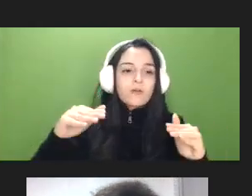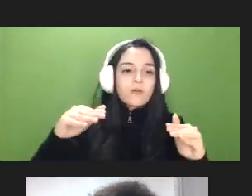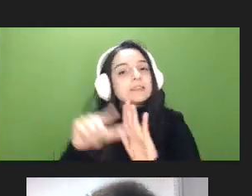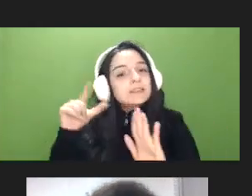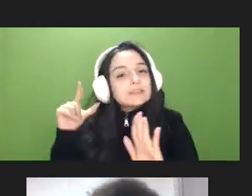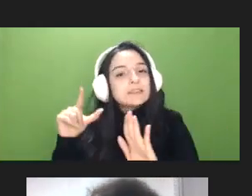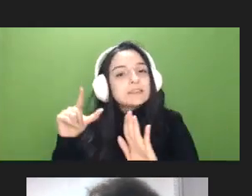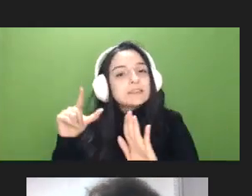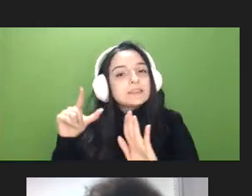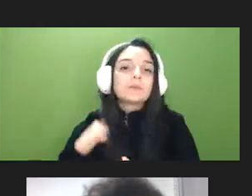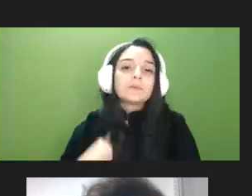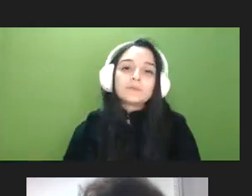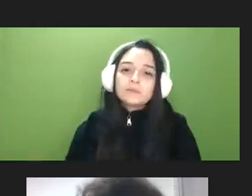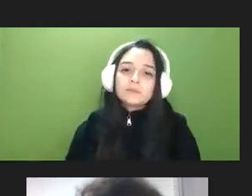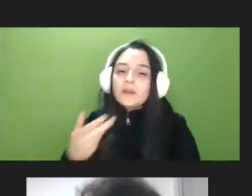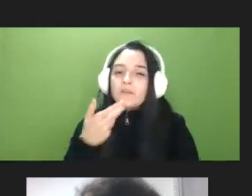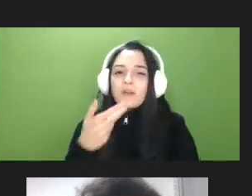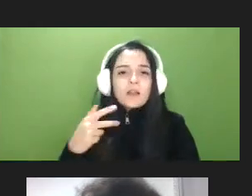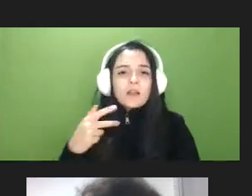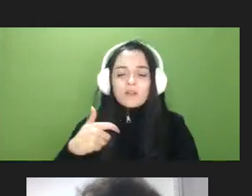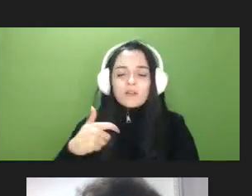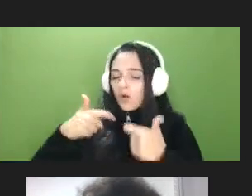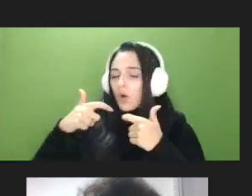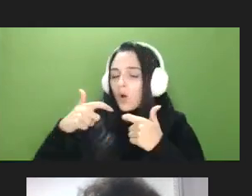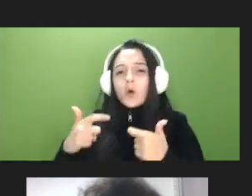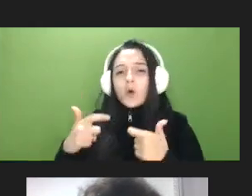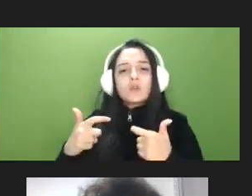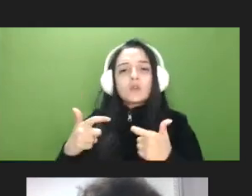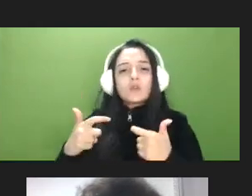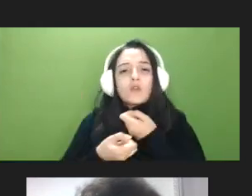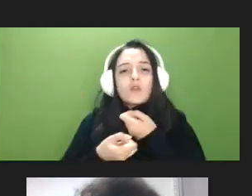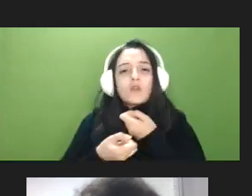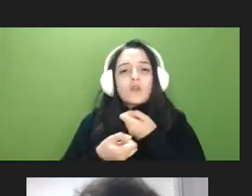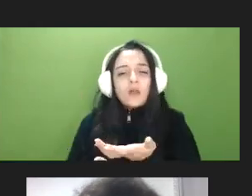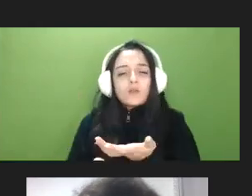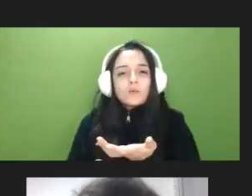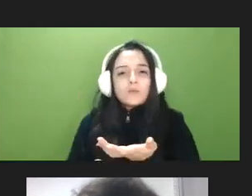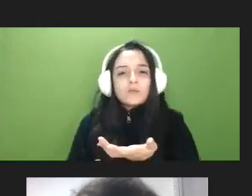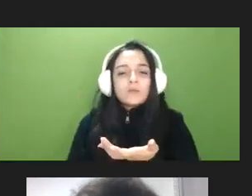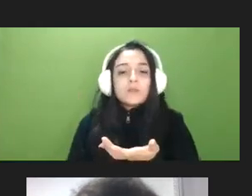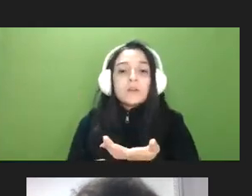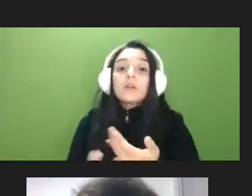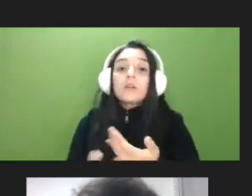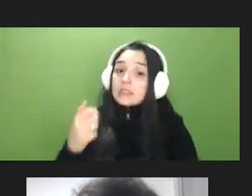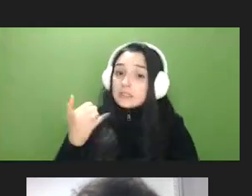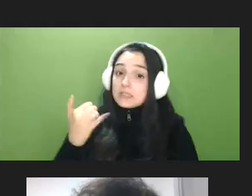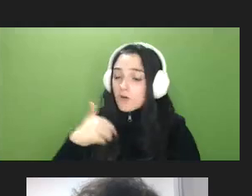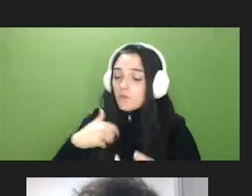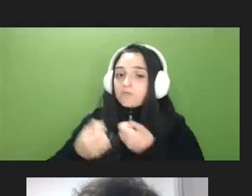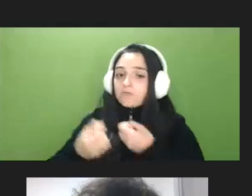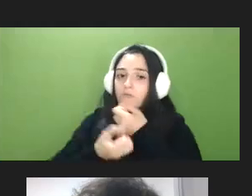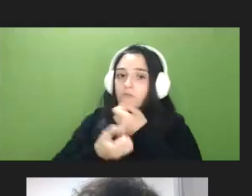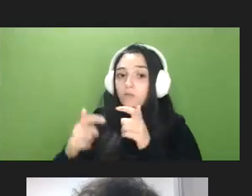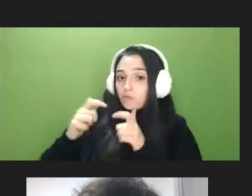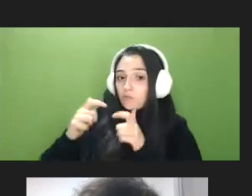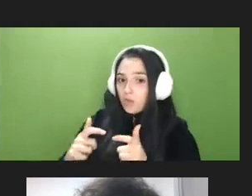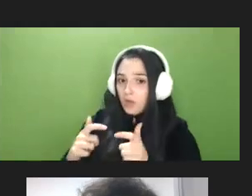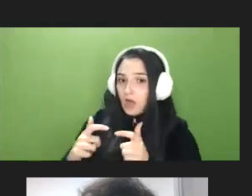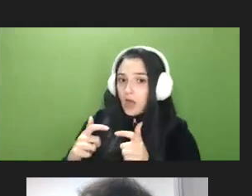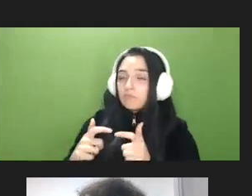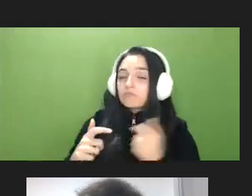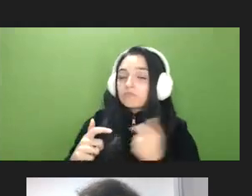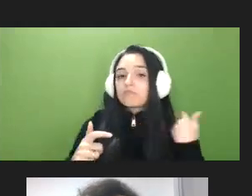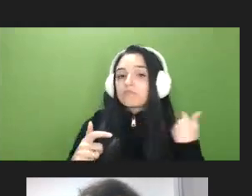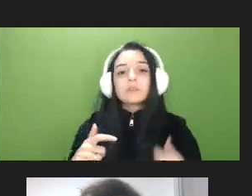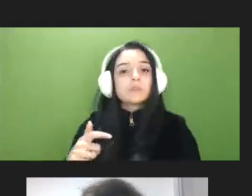frisar de que lugar que eu estou falando. Então, se quem fala de um lugar, então, que lugar é